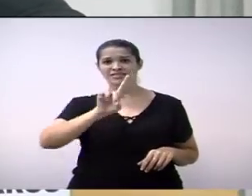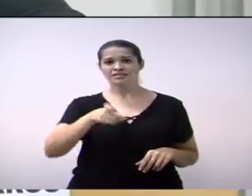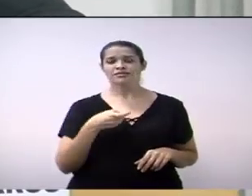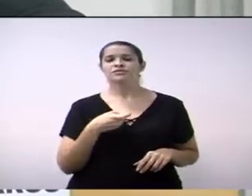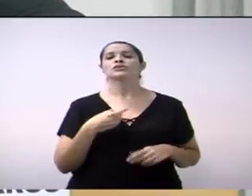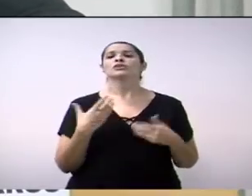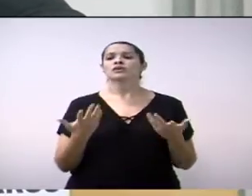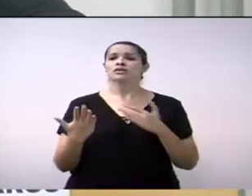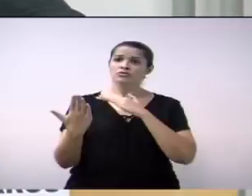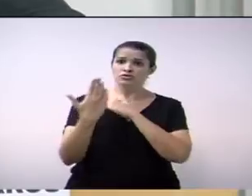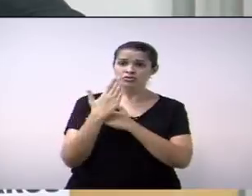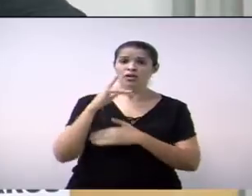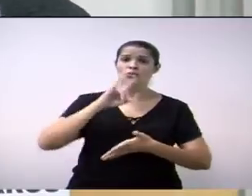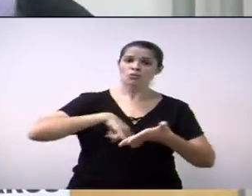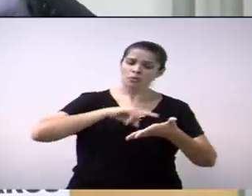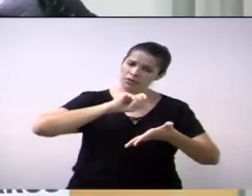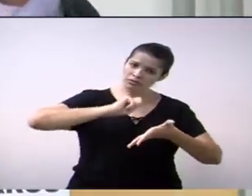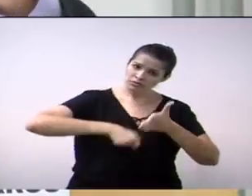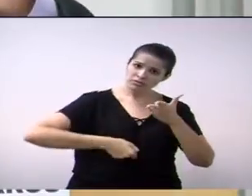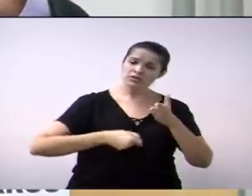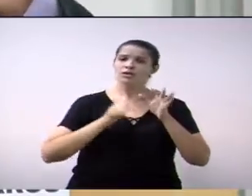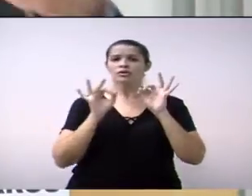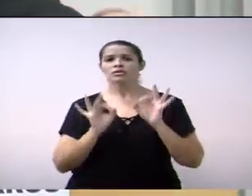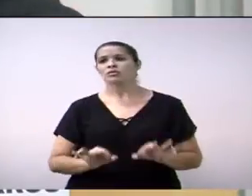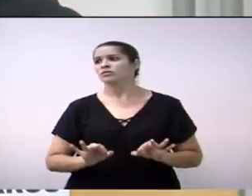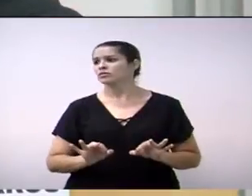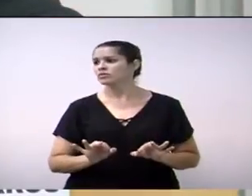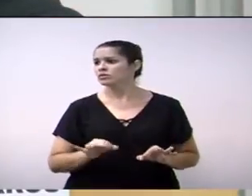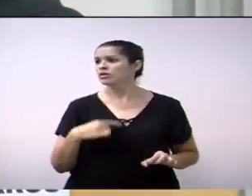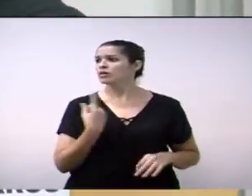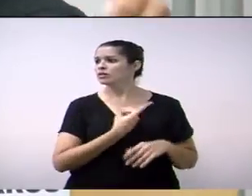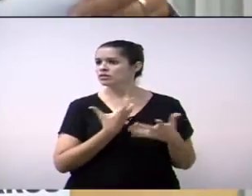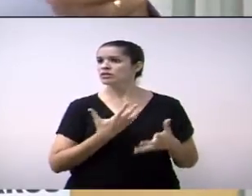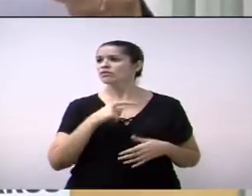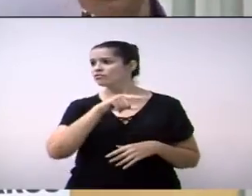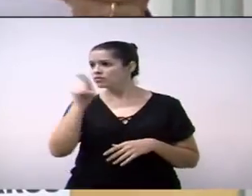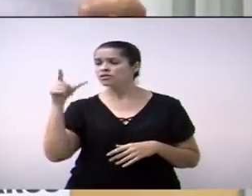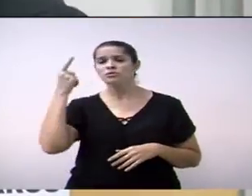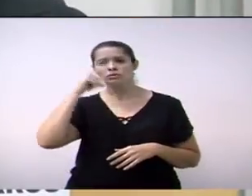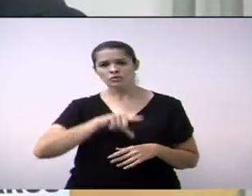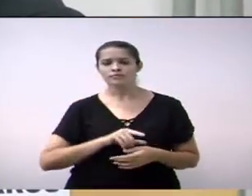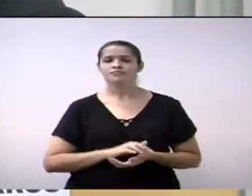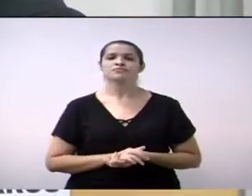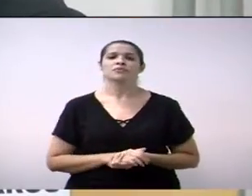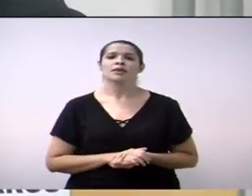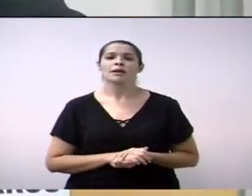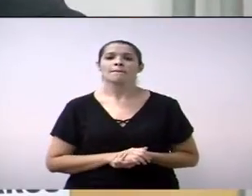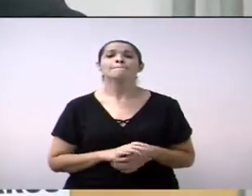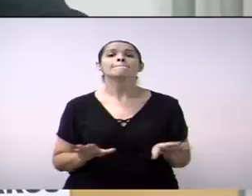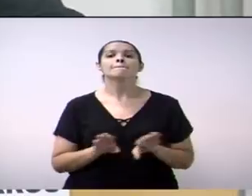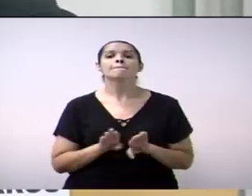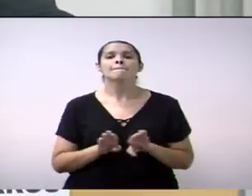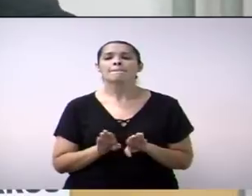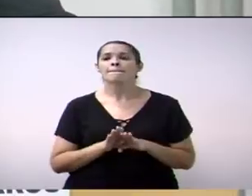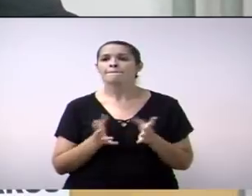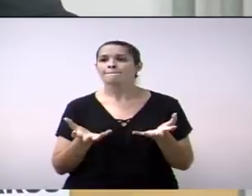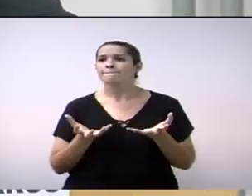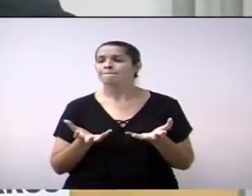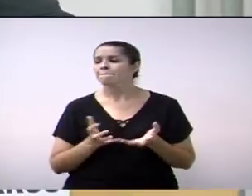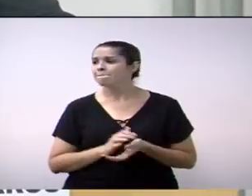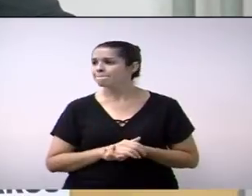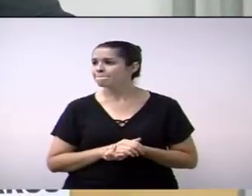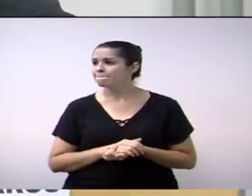nessa situação, e com certeza a gente vai dar um retorno para a população. Além disso, existe também aqui